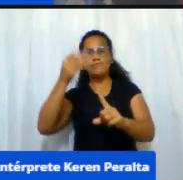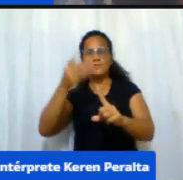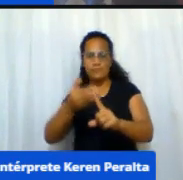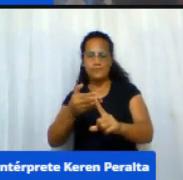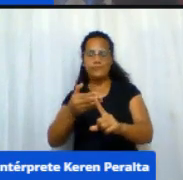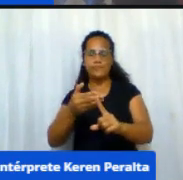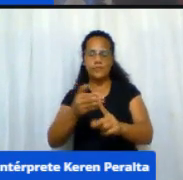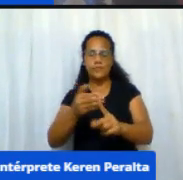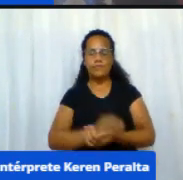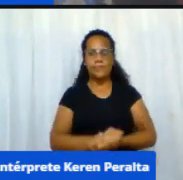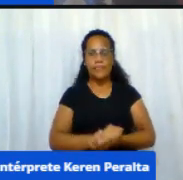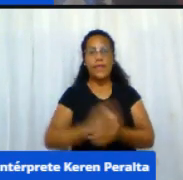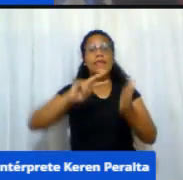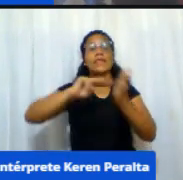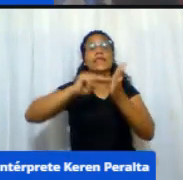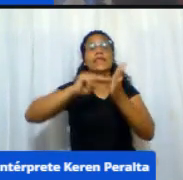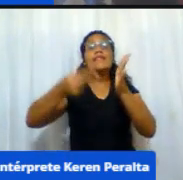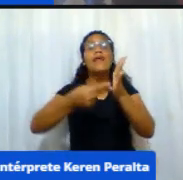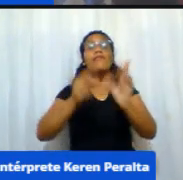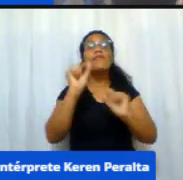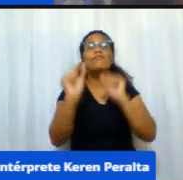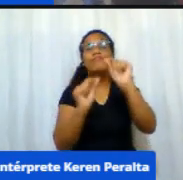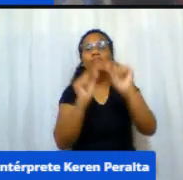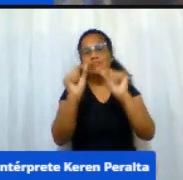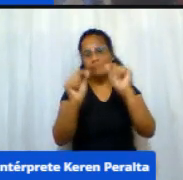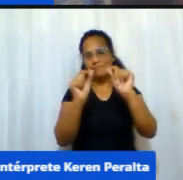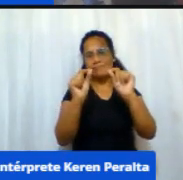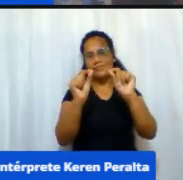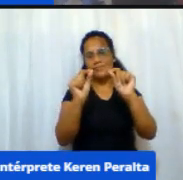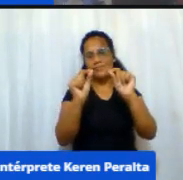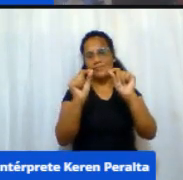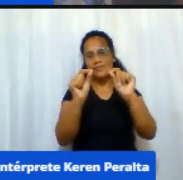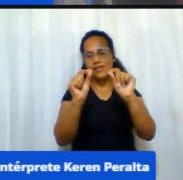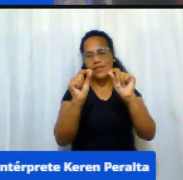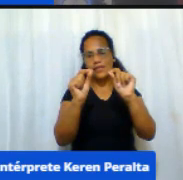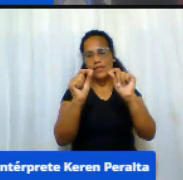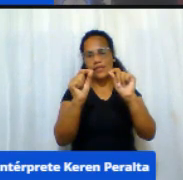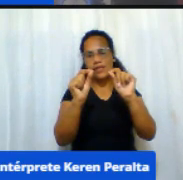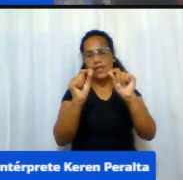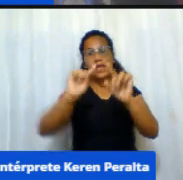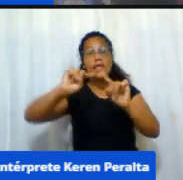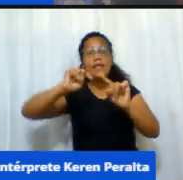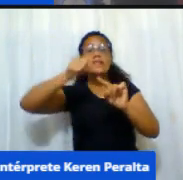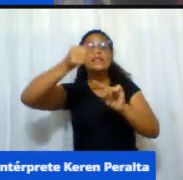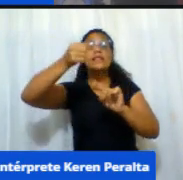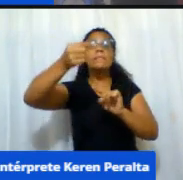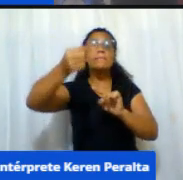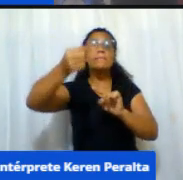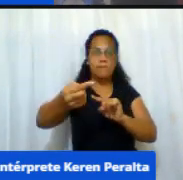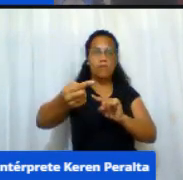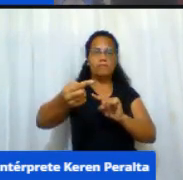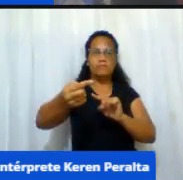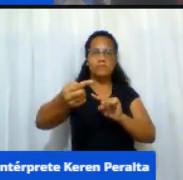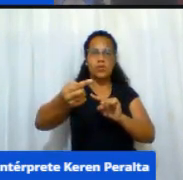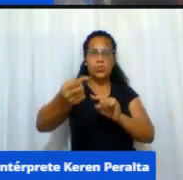devemos, até para que uma pós-normalidade seja alcançada com